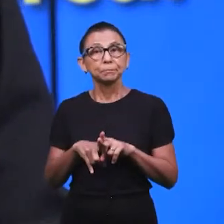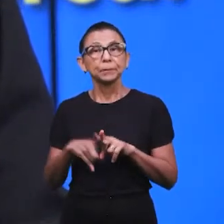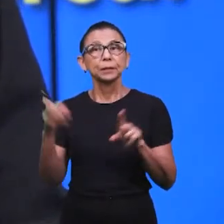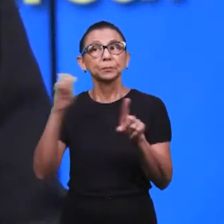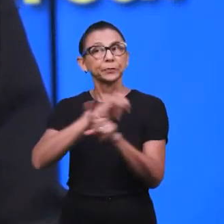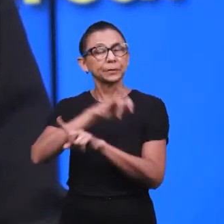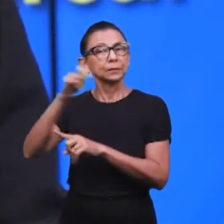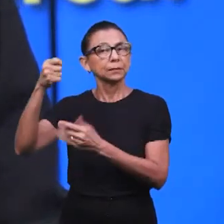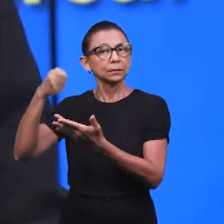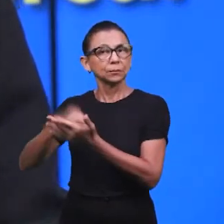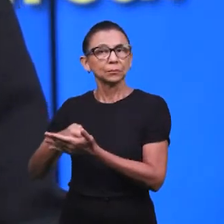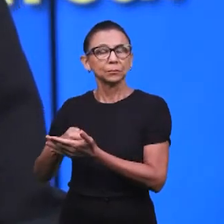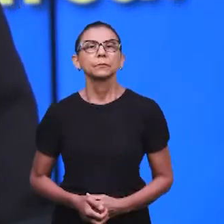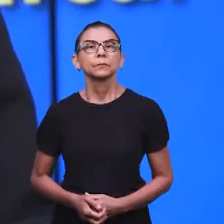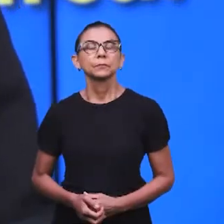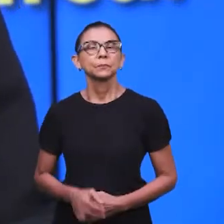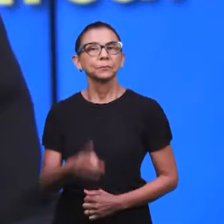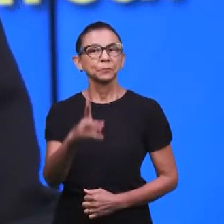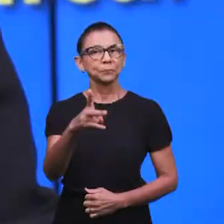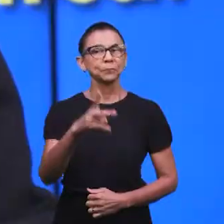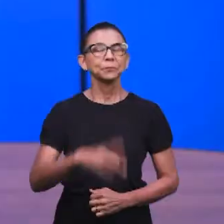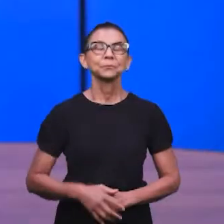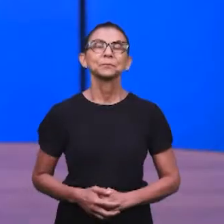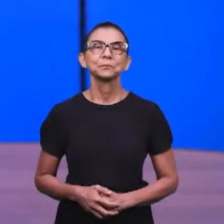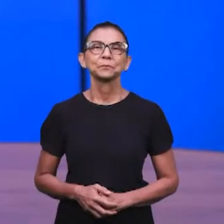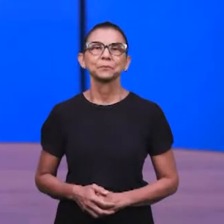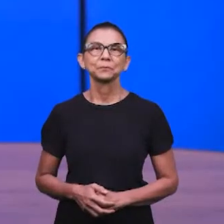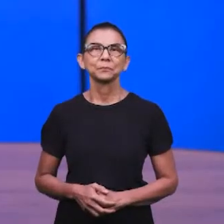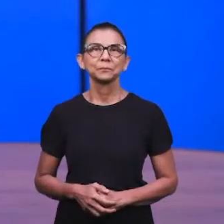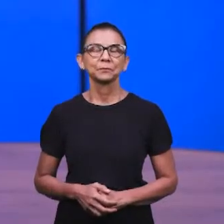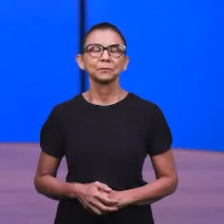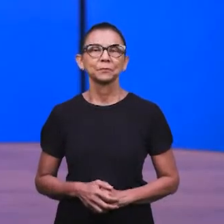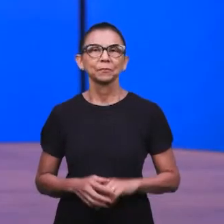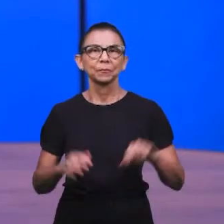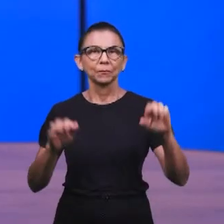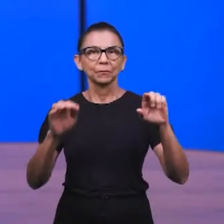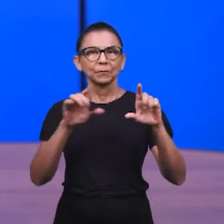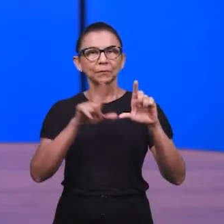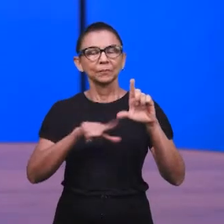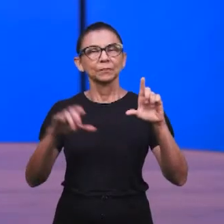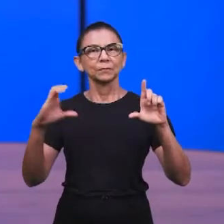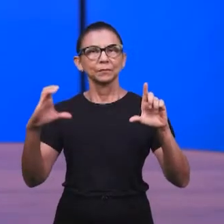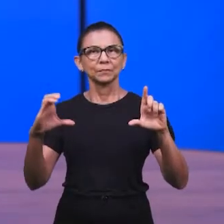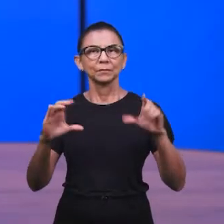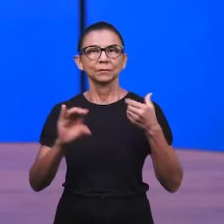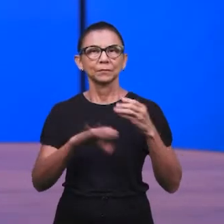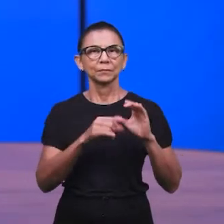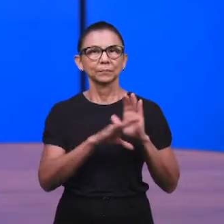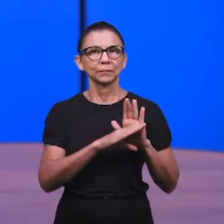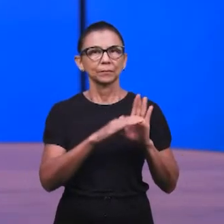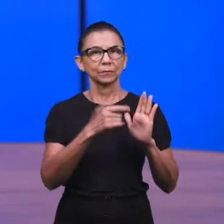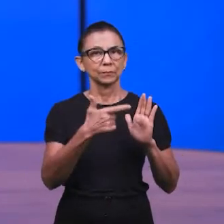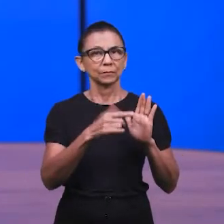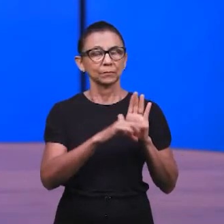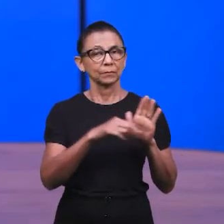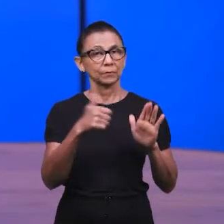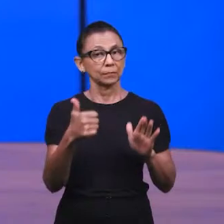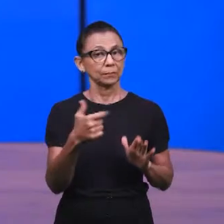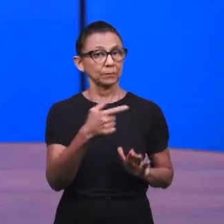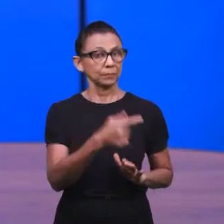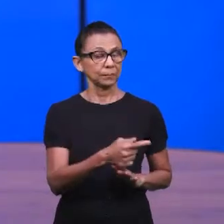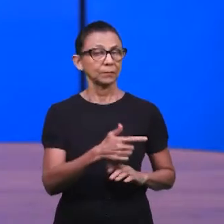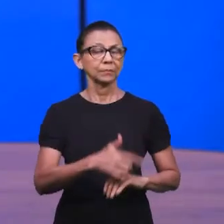se cumprindo. Obrigado, irmã, pela sua participação. Então, continuando agora, vamos para a letra C. E a letra C, Cantares capítulo 2,